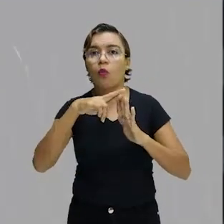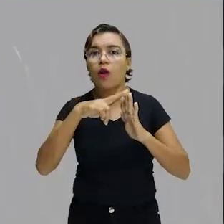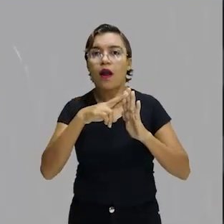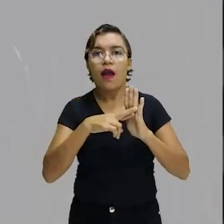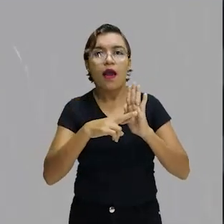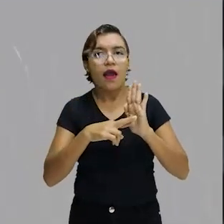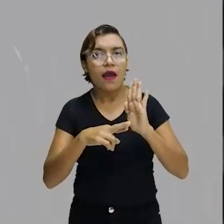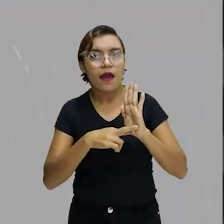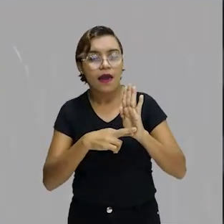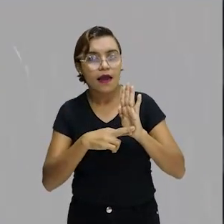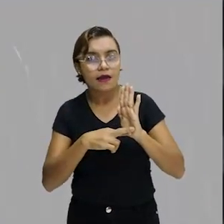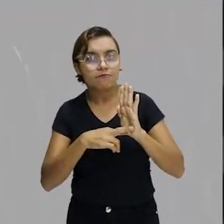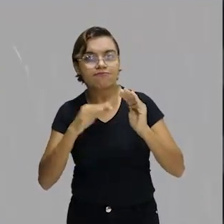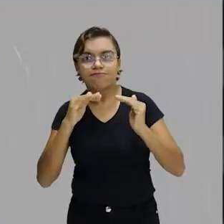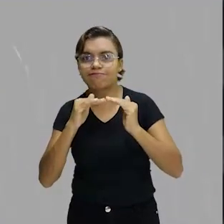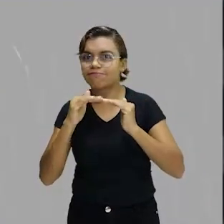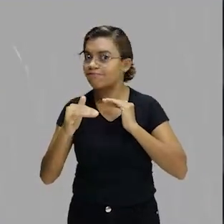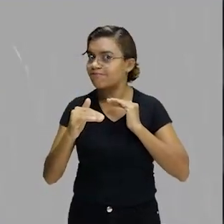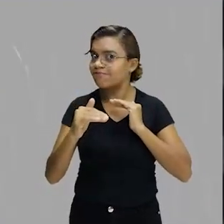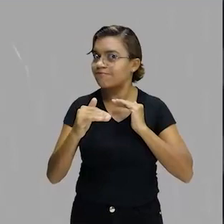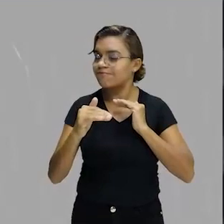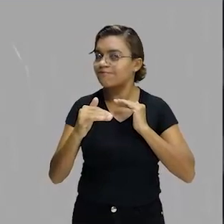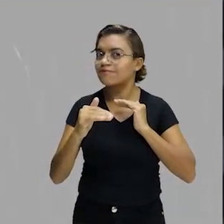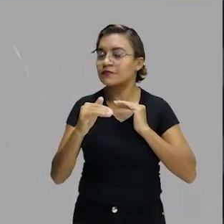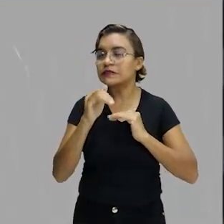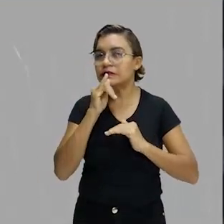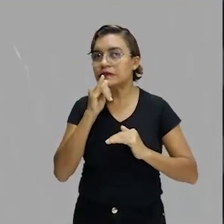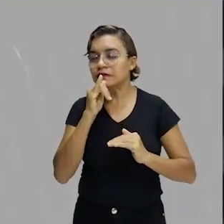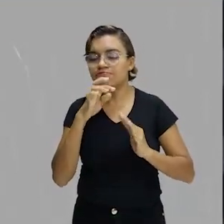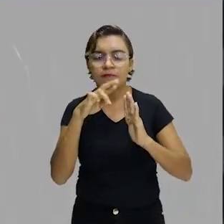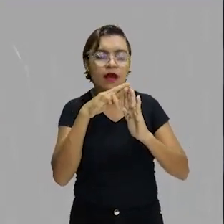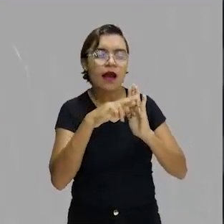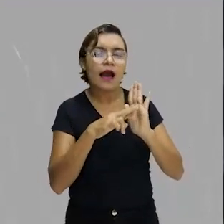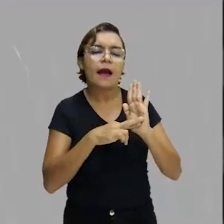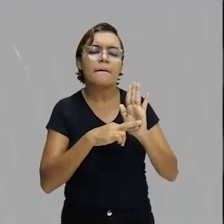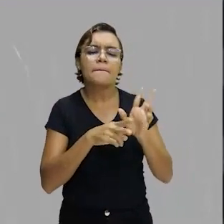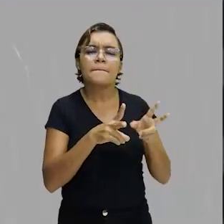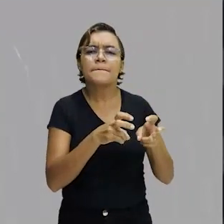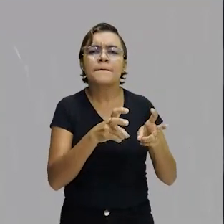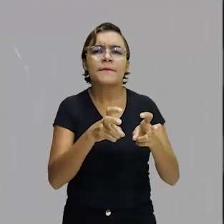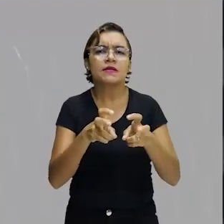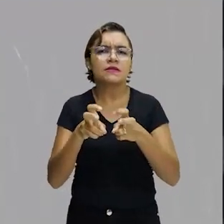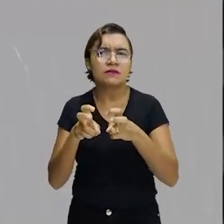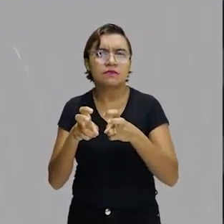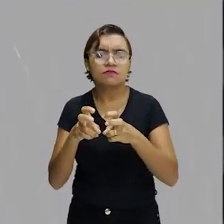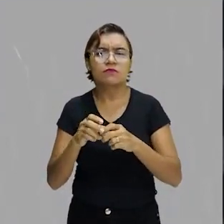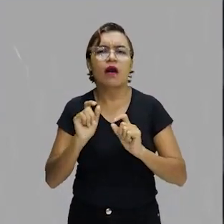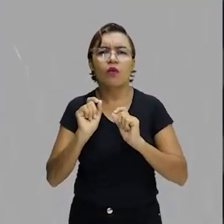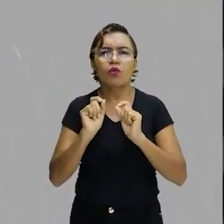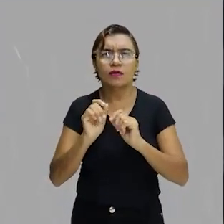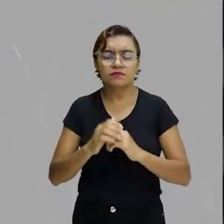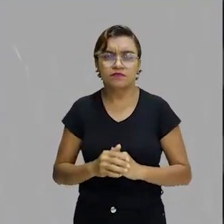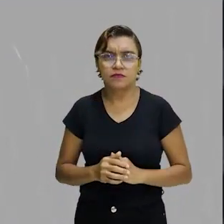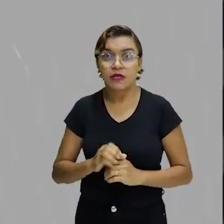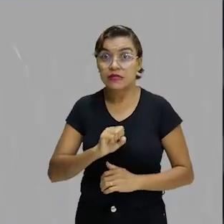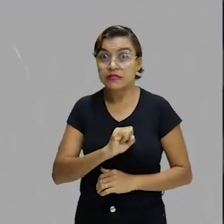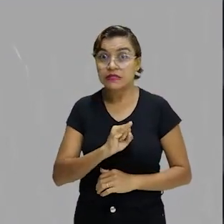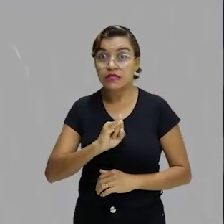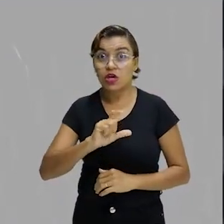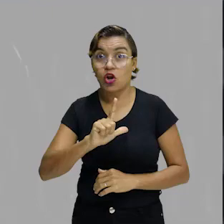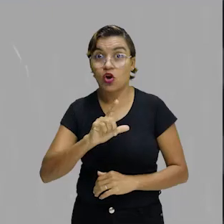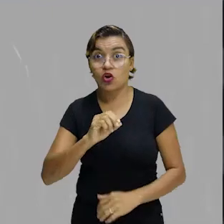desrespeitando por excelência? Qual é a primeira regra? A regra mais identificável, pontuável e reconhecível que este